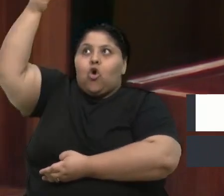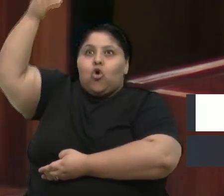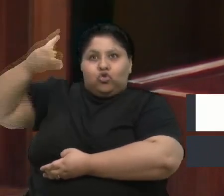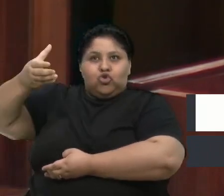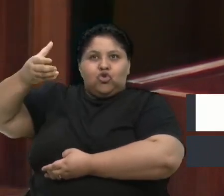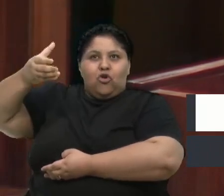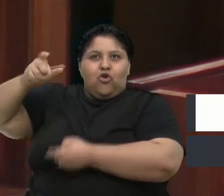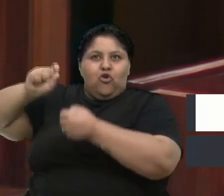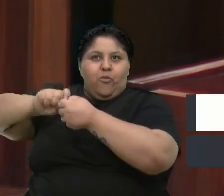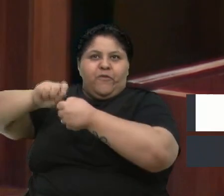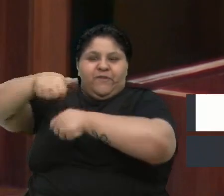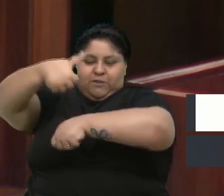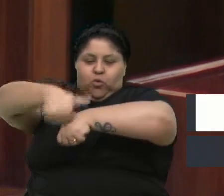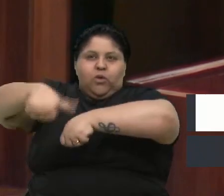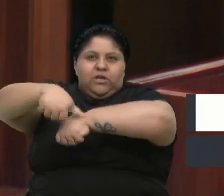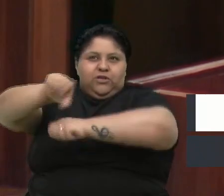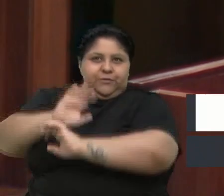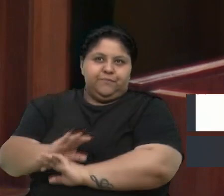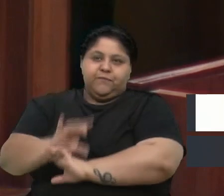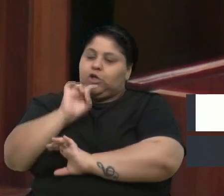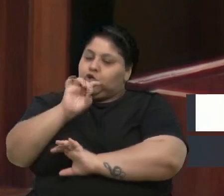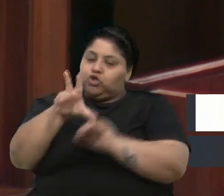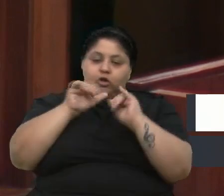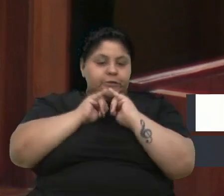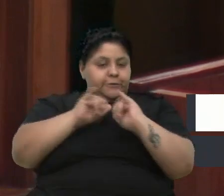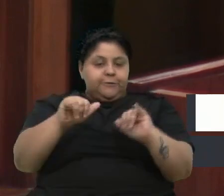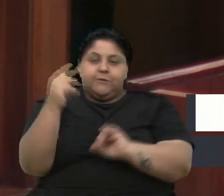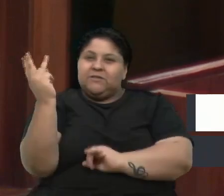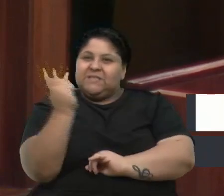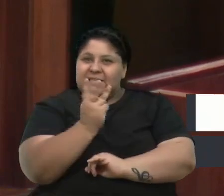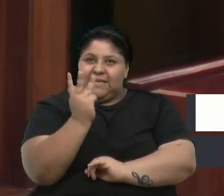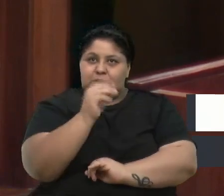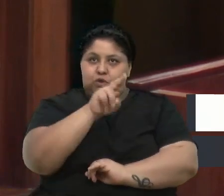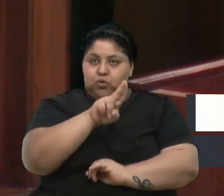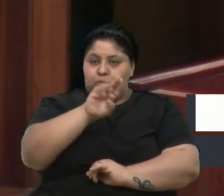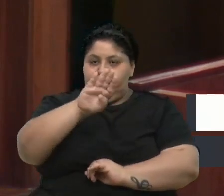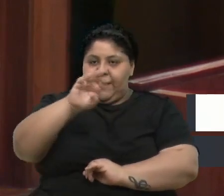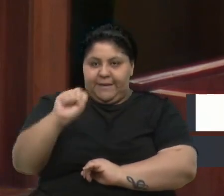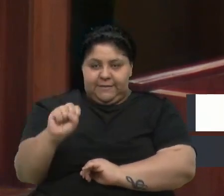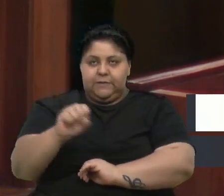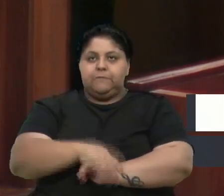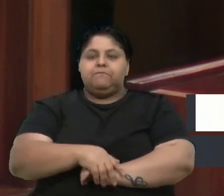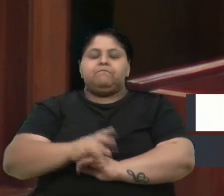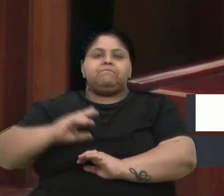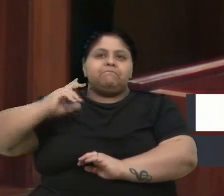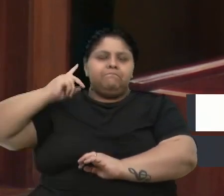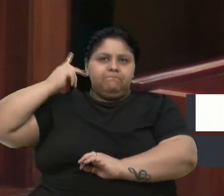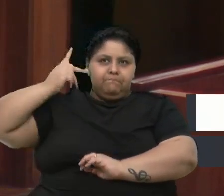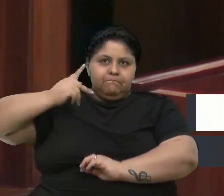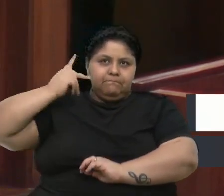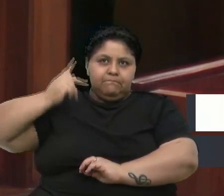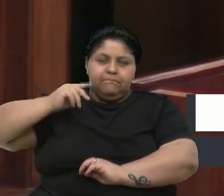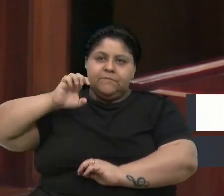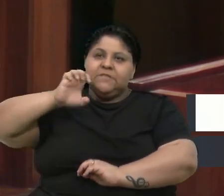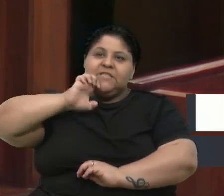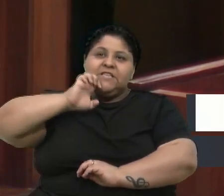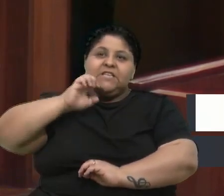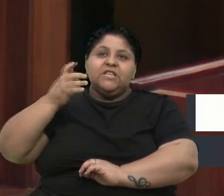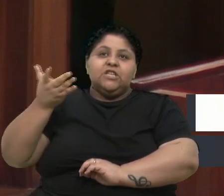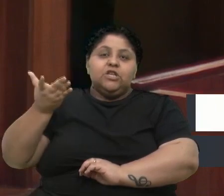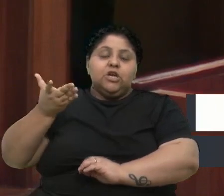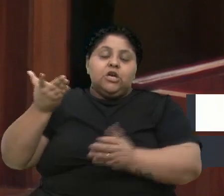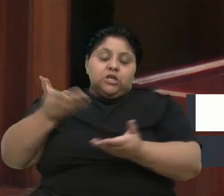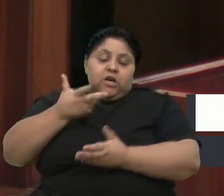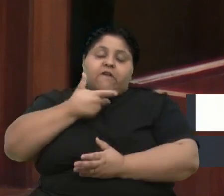deixar essas informações sobre essas 3 UBSs. A vereadora Estela já comentou aqui, e eu